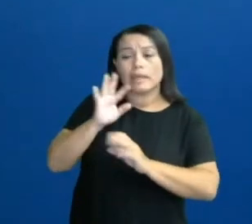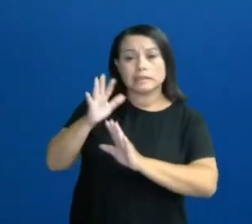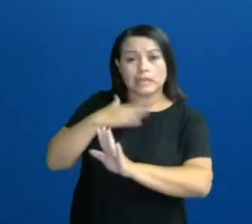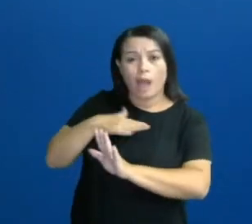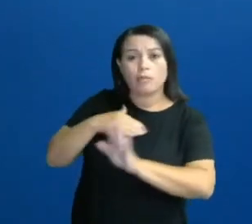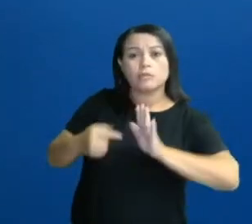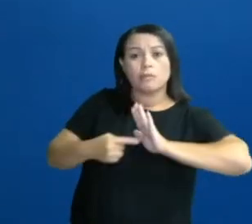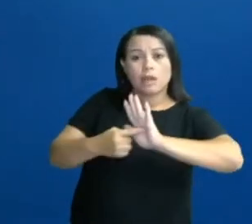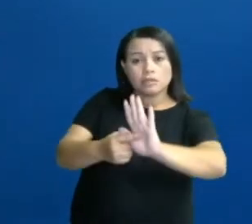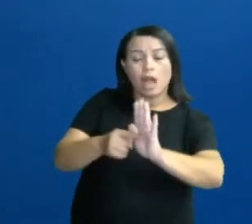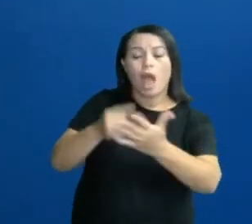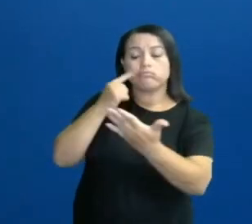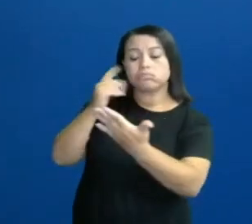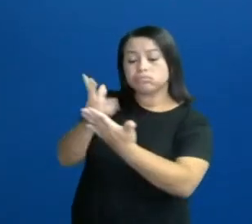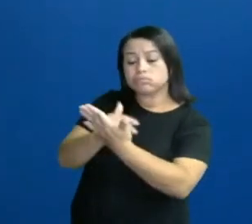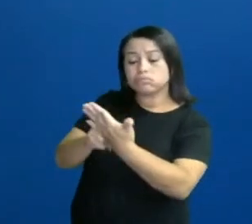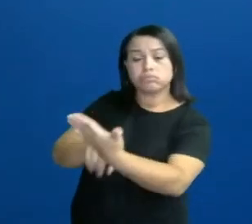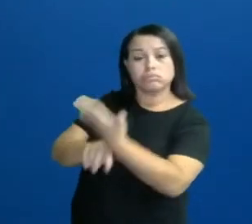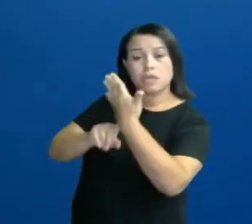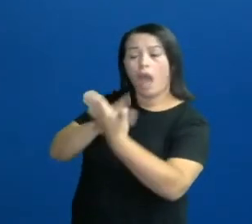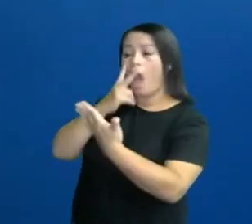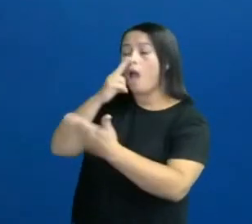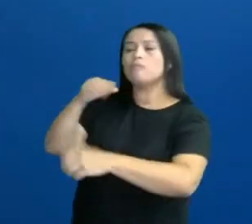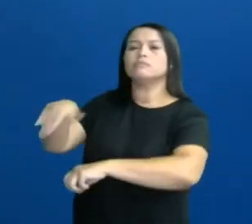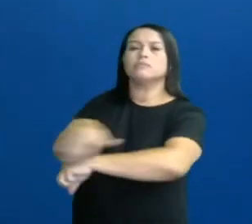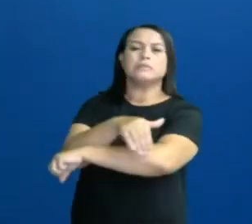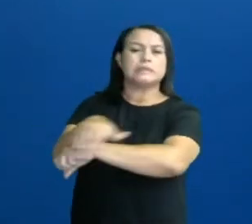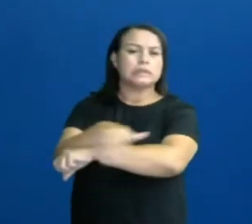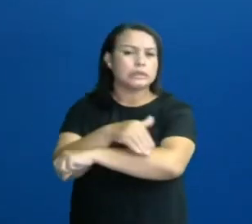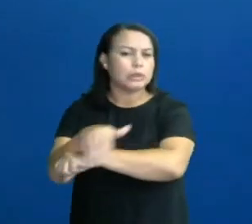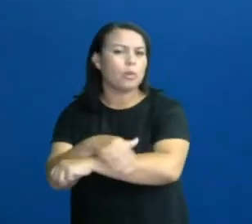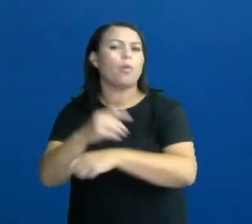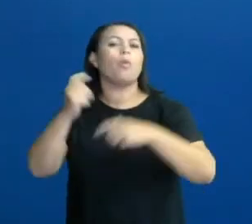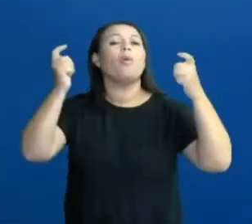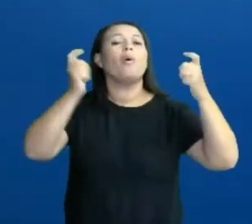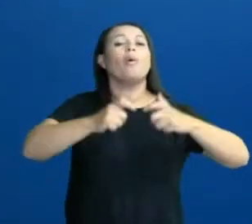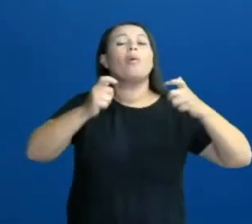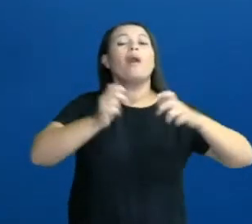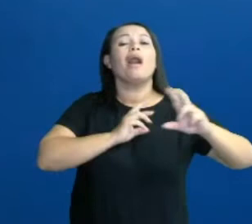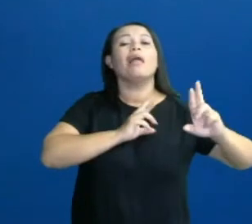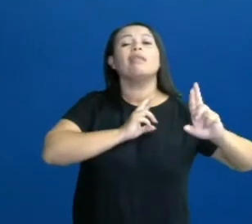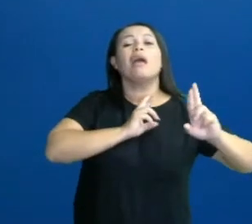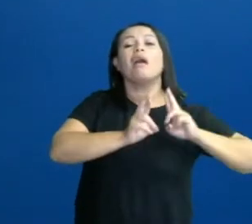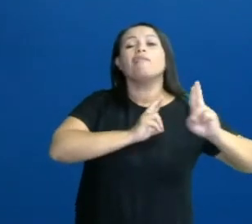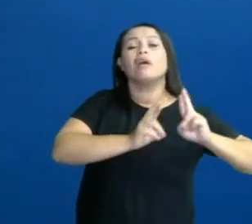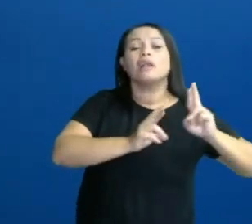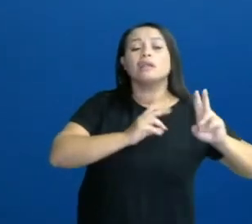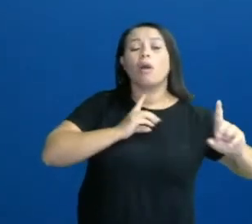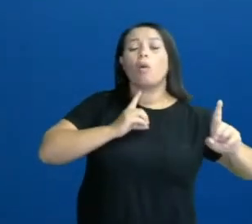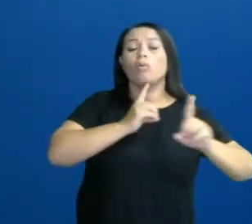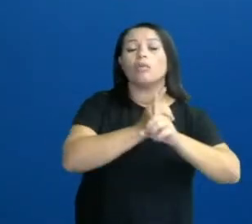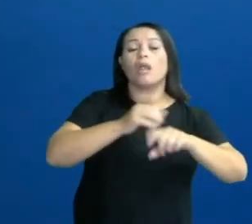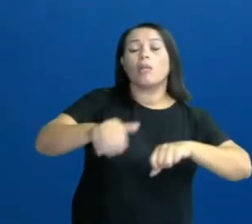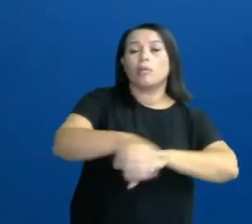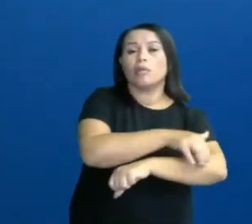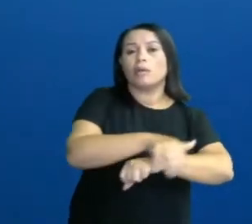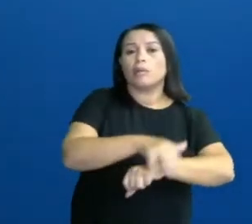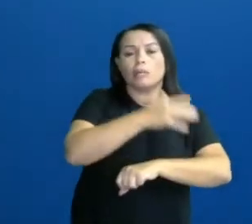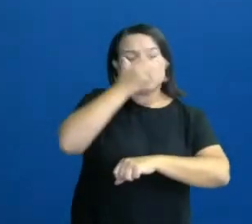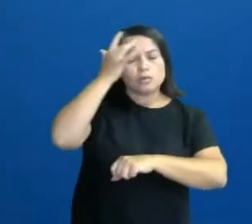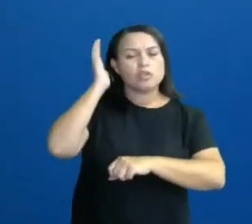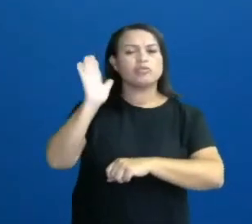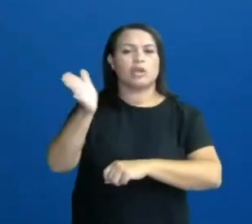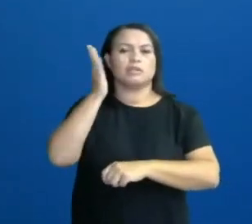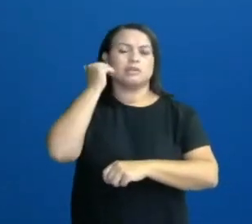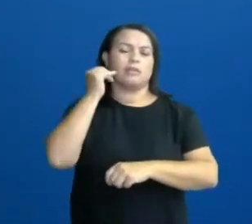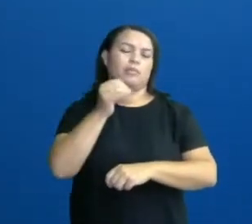riscando lá as ruas, né, dando mais ou menos a entender quais são os pontos de referência que a gente pode encontrar no meio do caminho para você se orientar. Eu